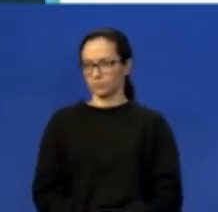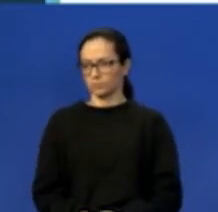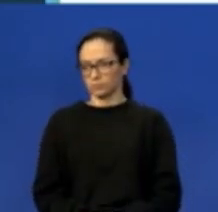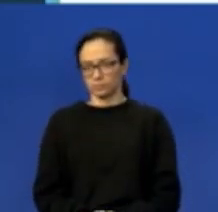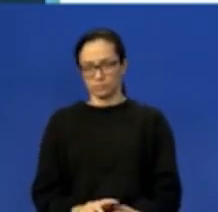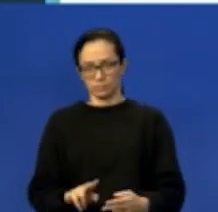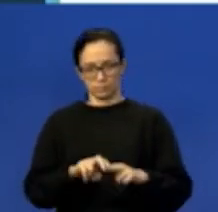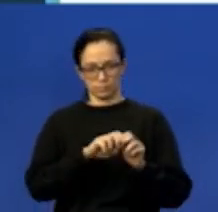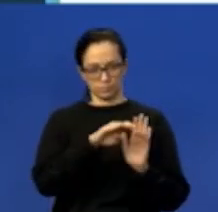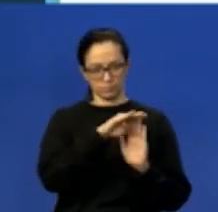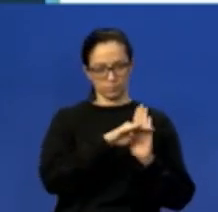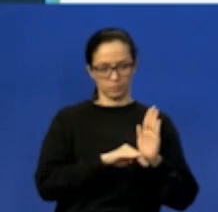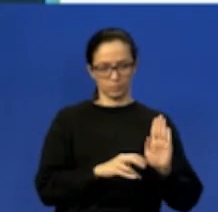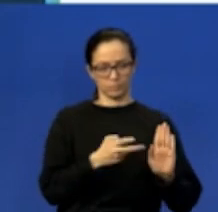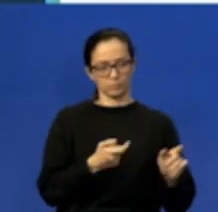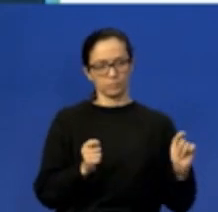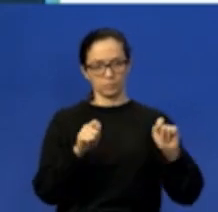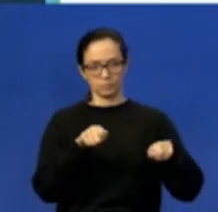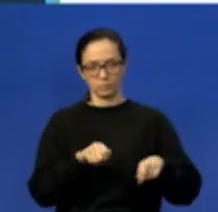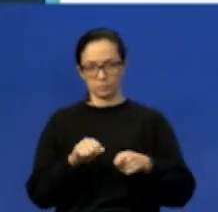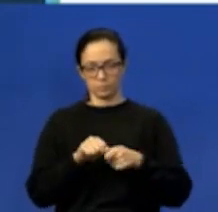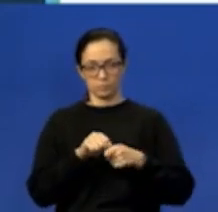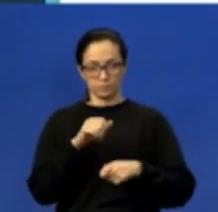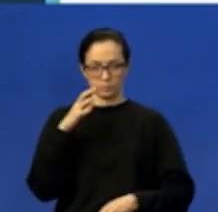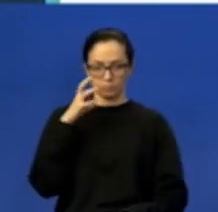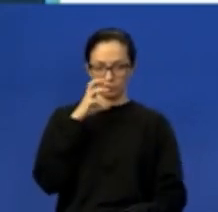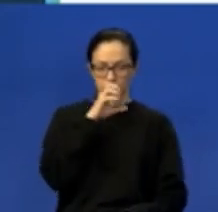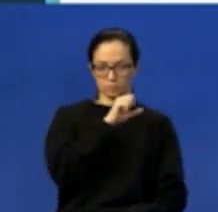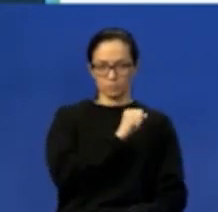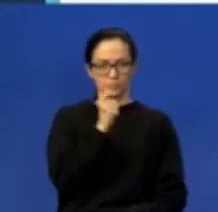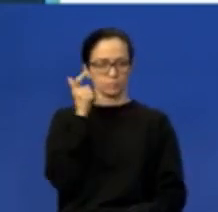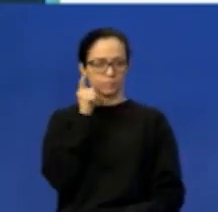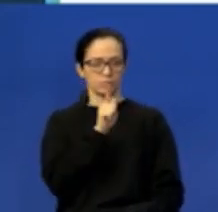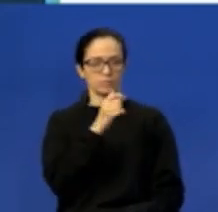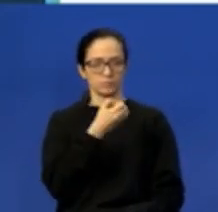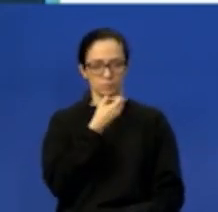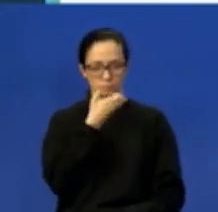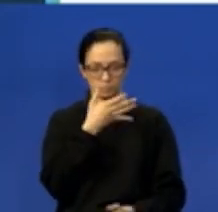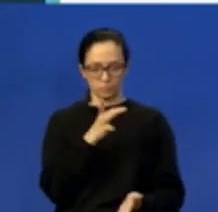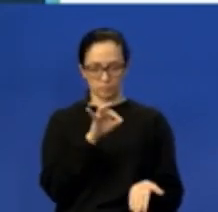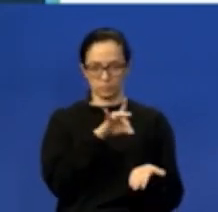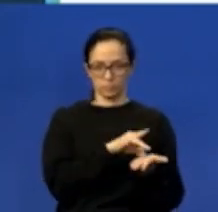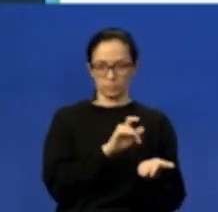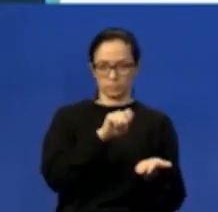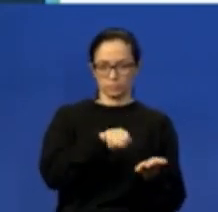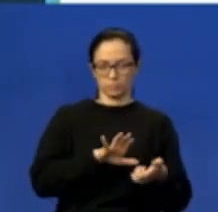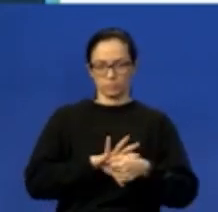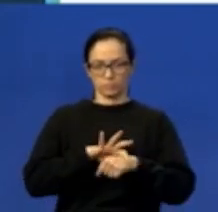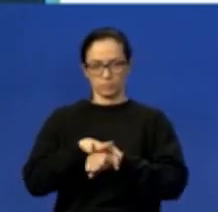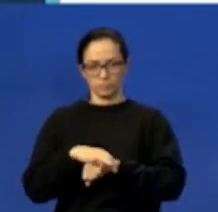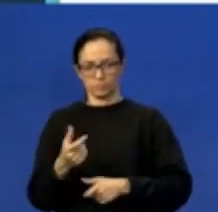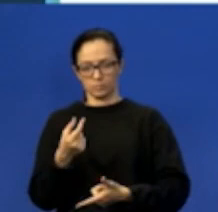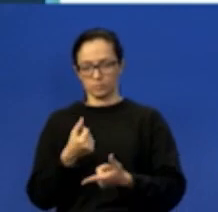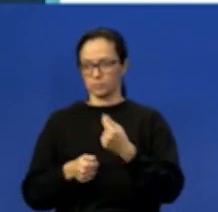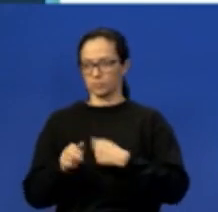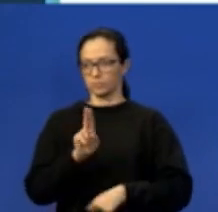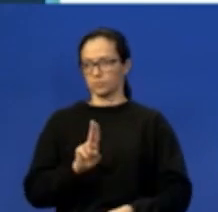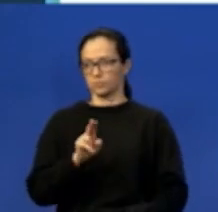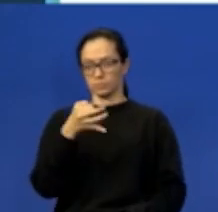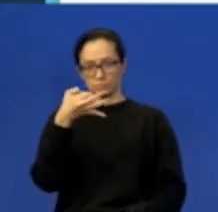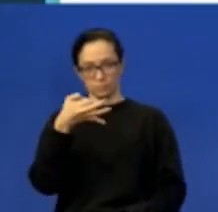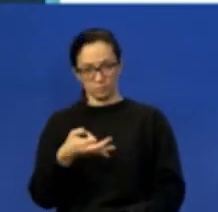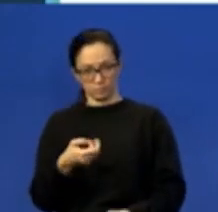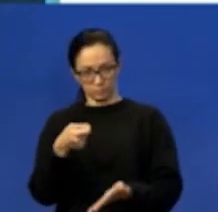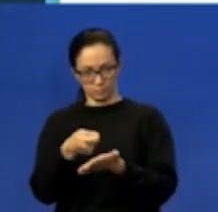de urina, normalmente, eles são realizados de forma rápida, confiável, precisa, segura e custo-efetiva, de acordo